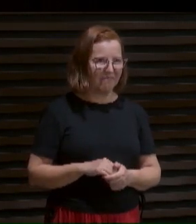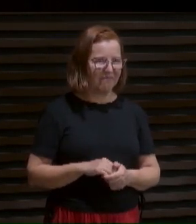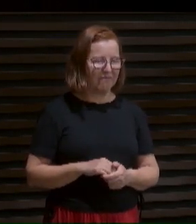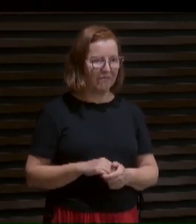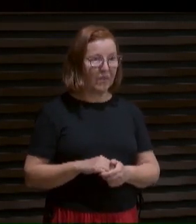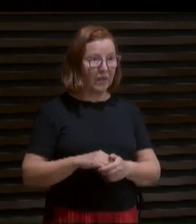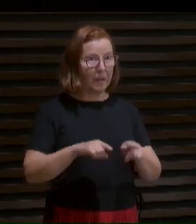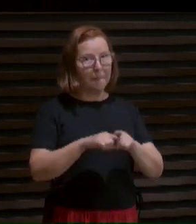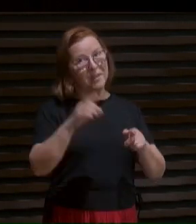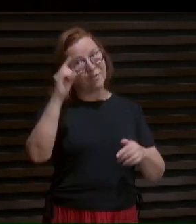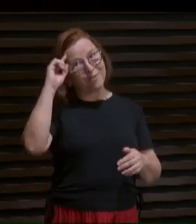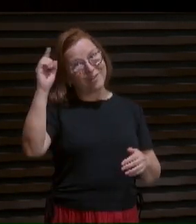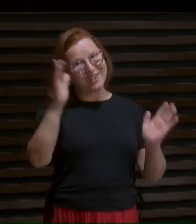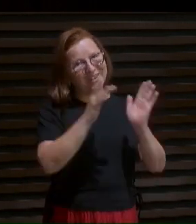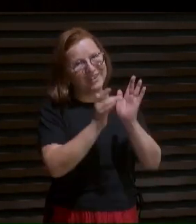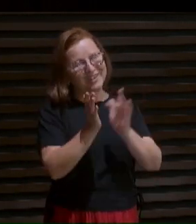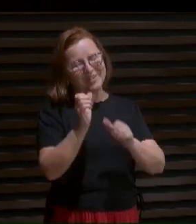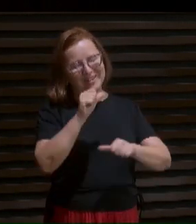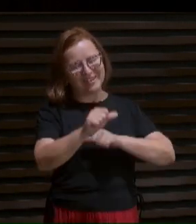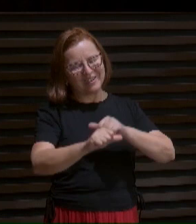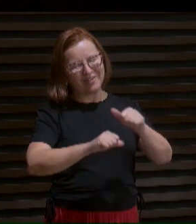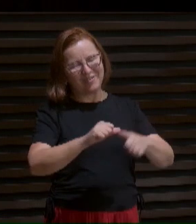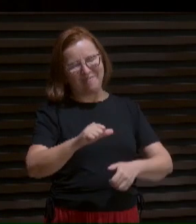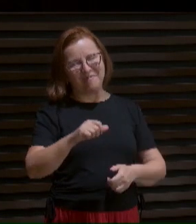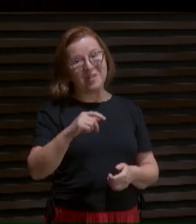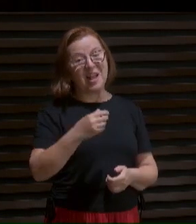Mas um dia Jesus Cristo entrou na vida de George Miller.